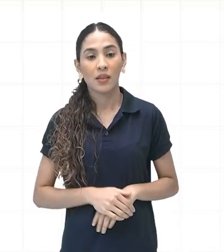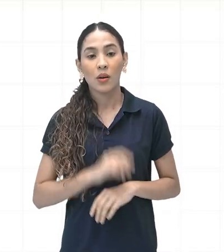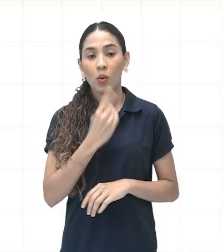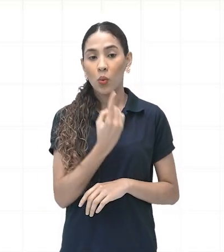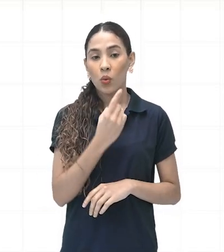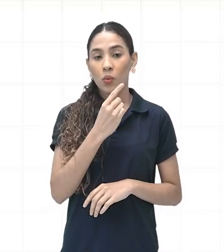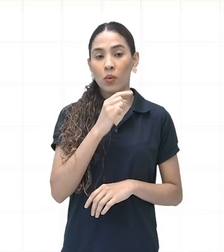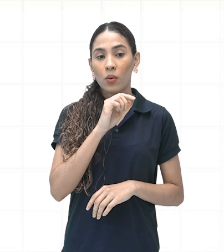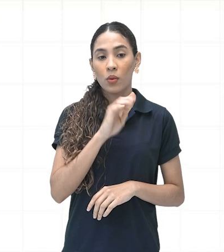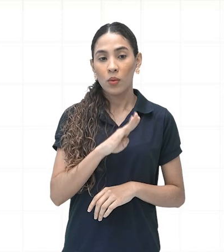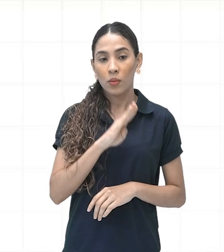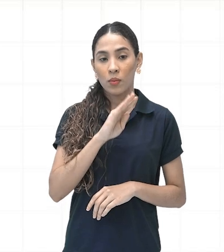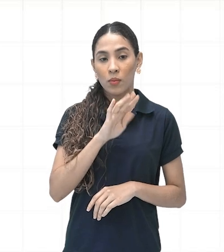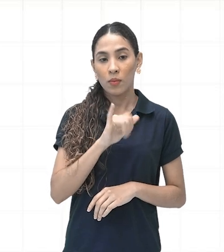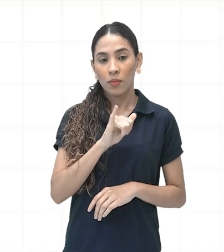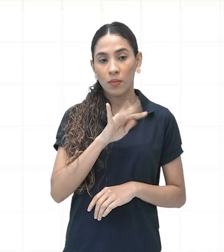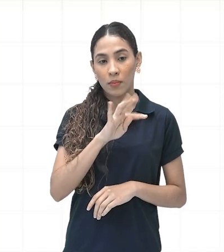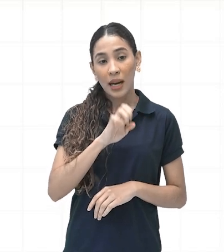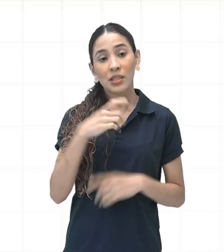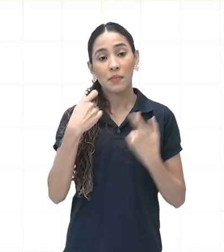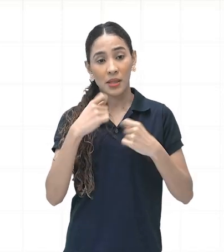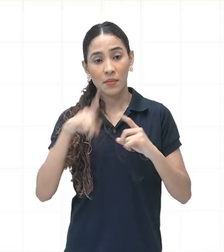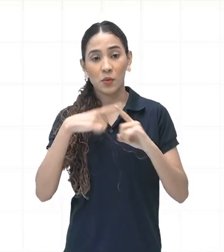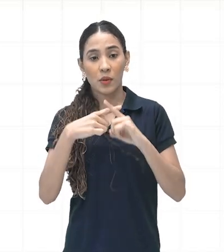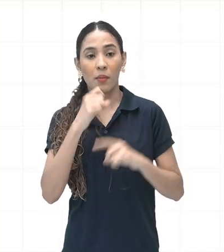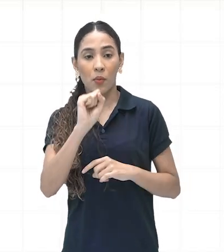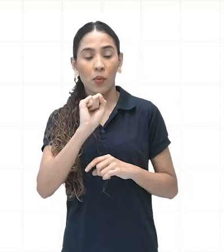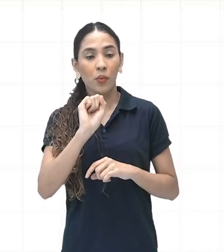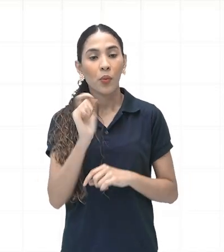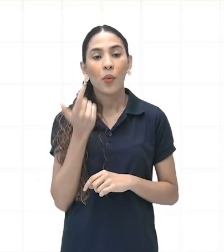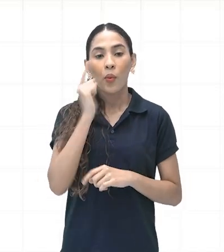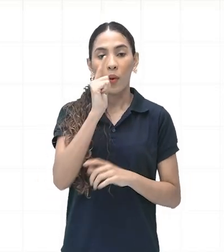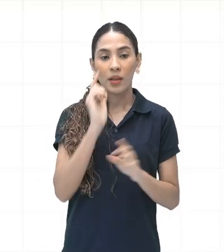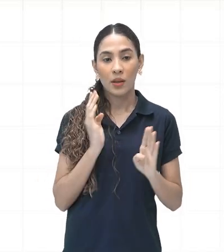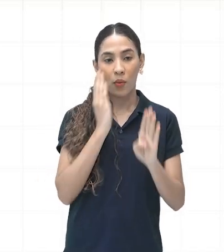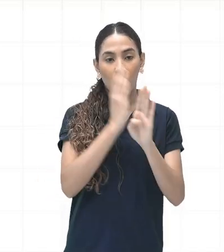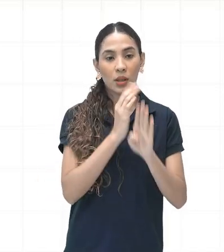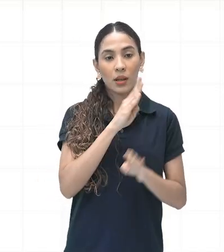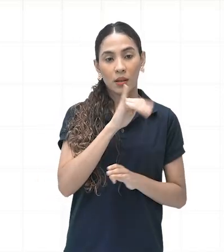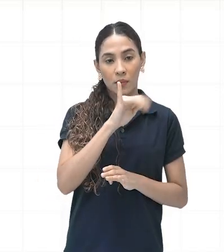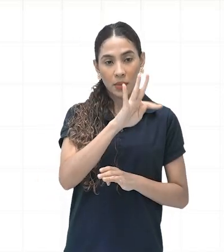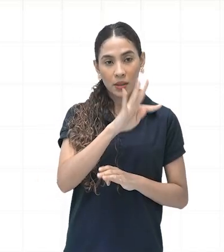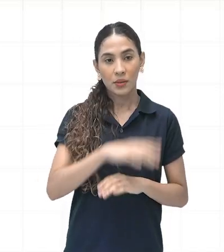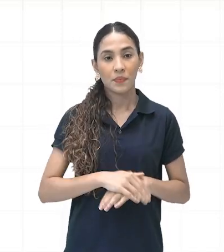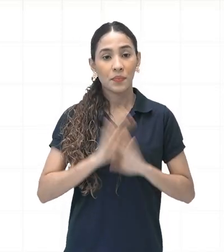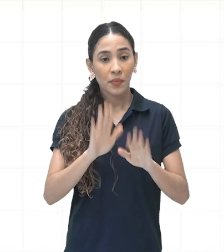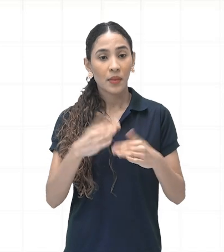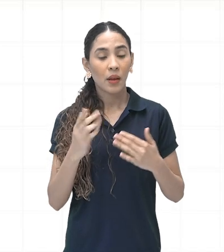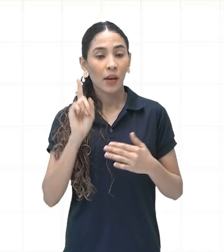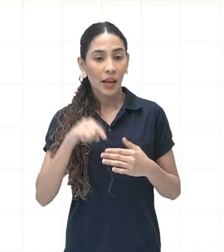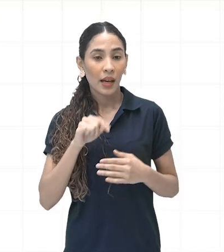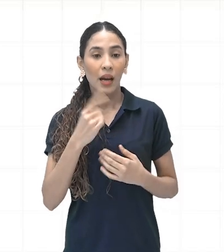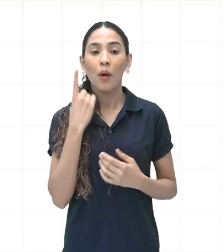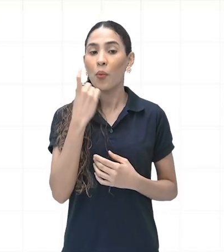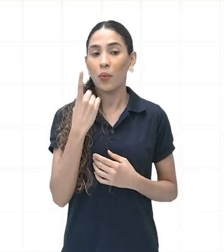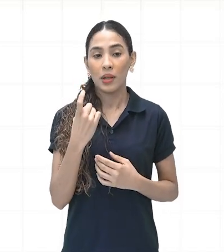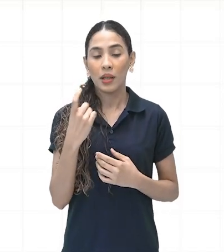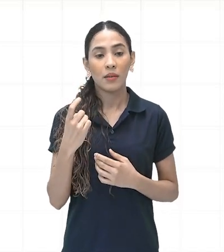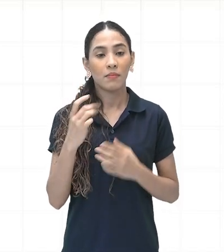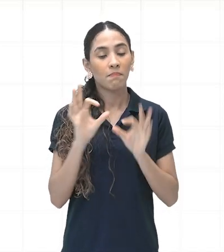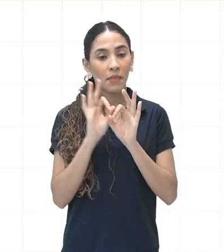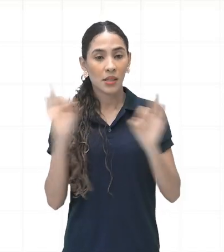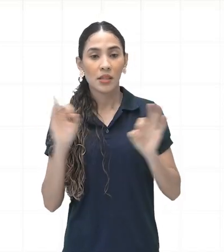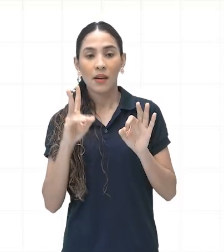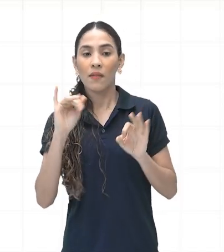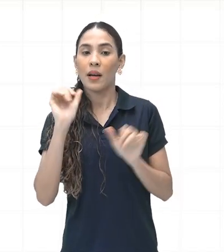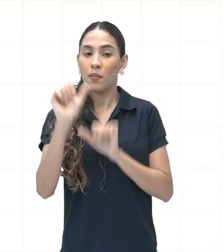1 byte eu tenho que multiplicar por 8 para poder transformar essa medida em bit. Então, é a única medida que